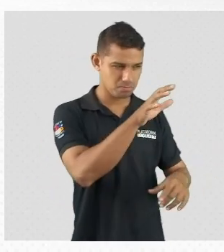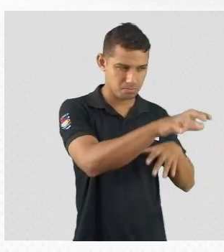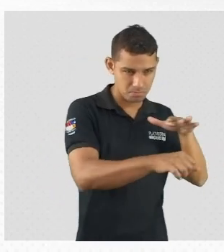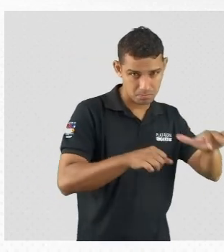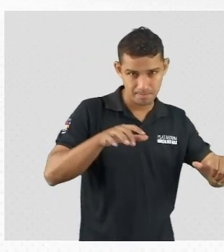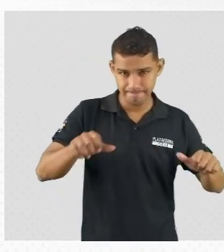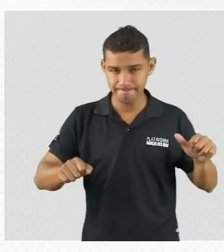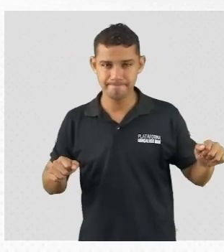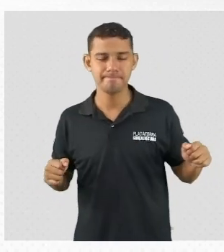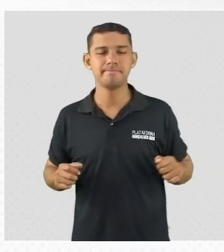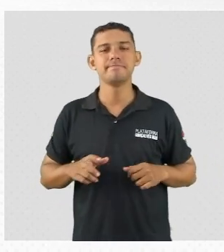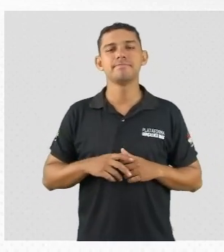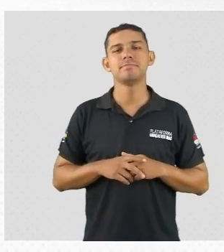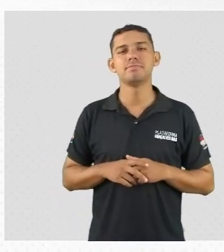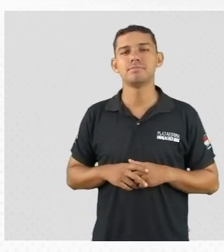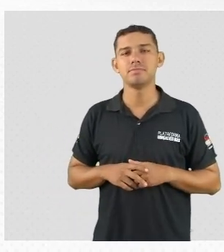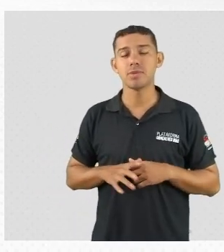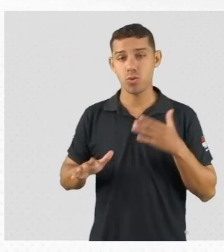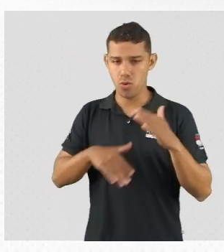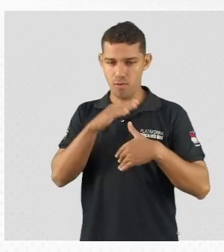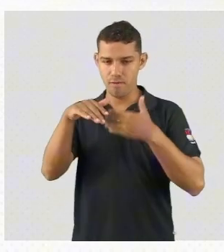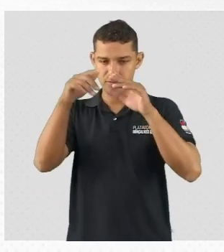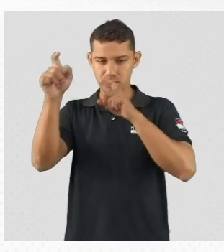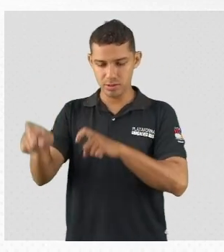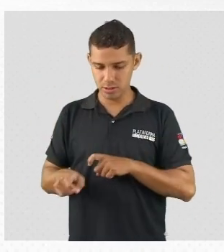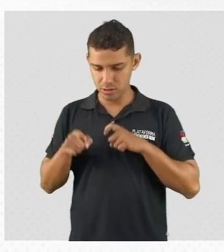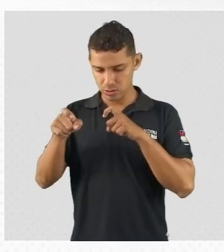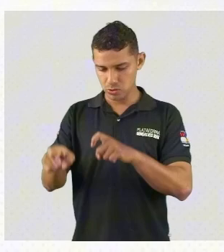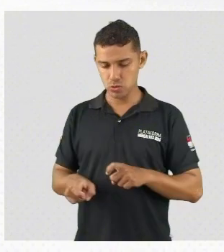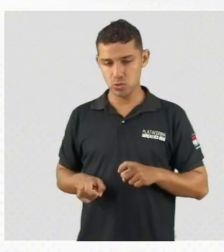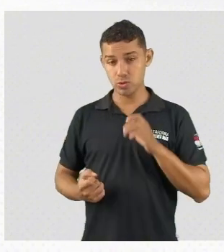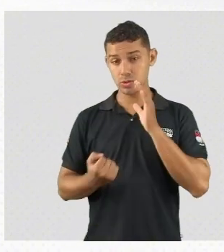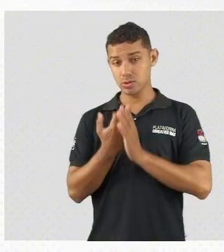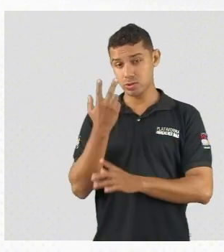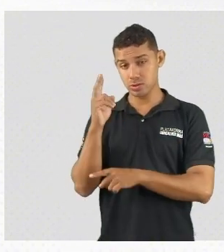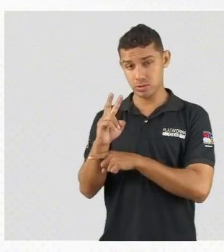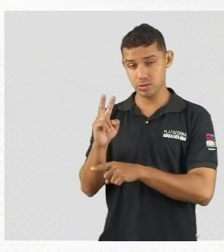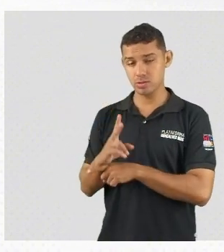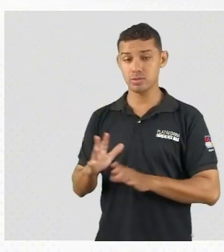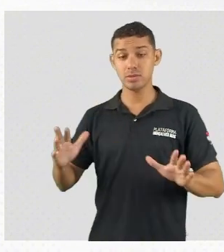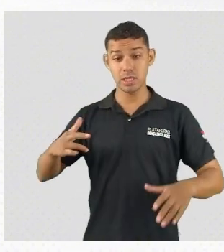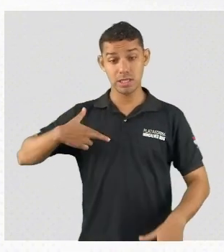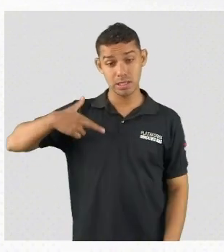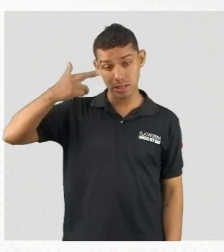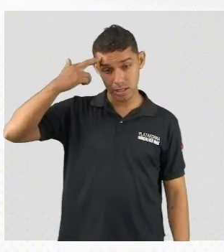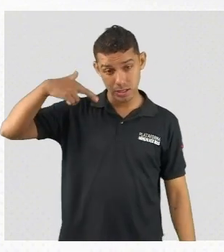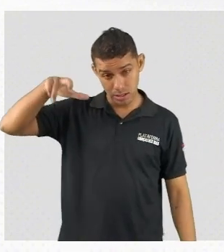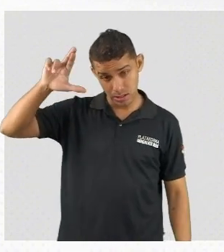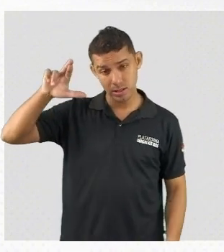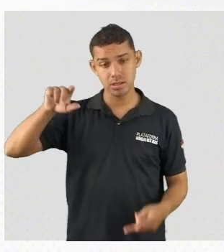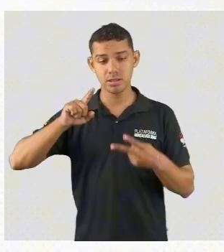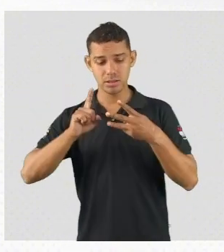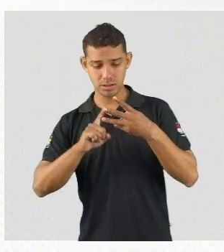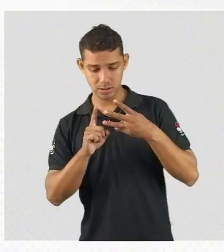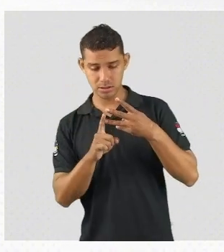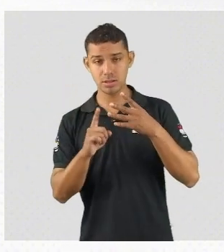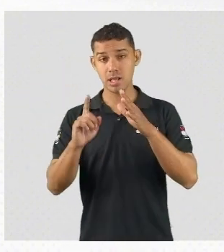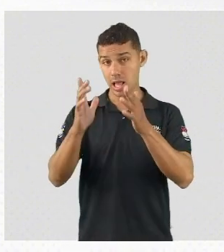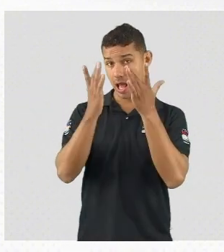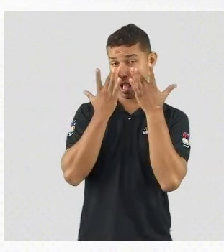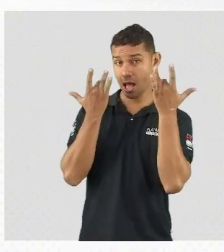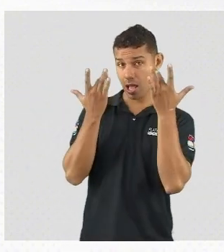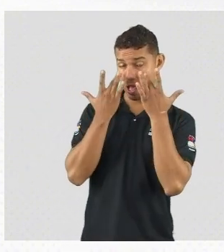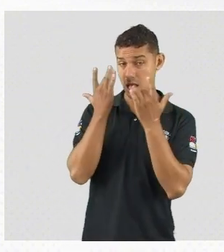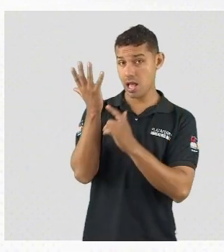coletando. Então, o desenvolvimento da agricultura, da criação de animais, da religião e das artes. Uma ampliação